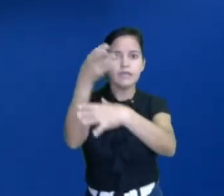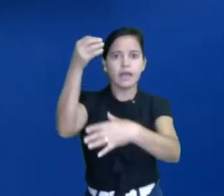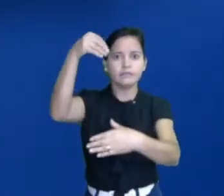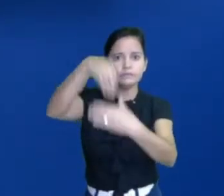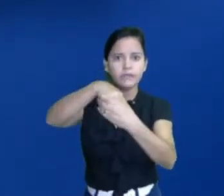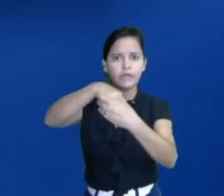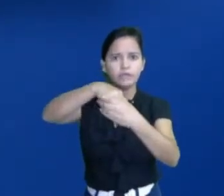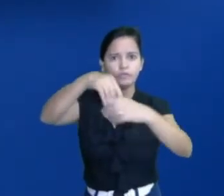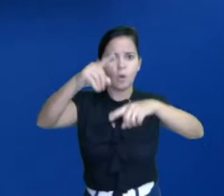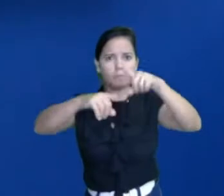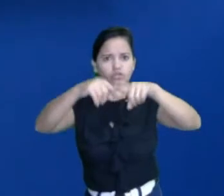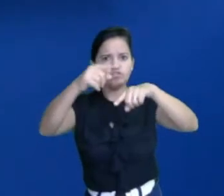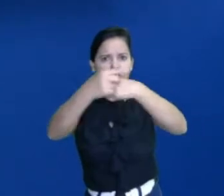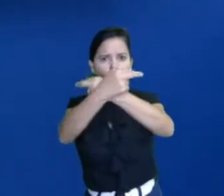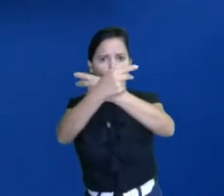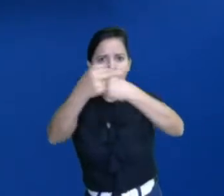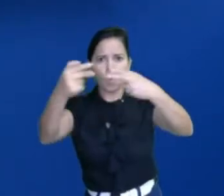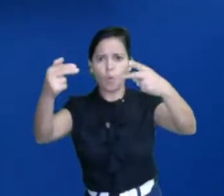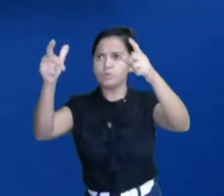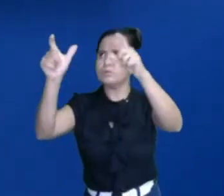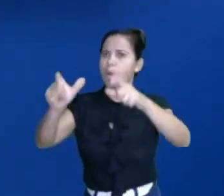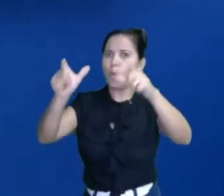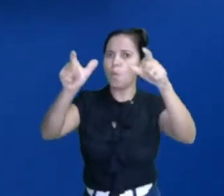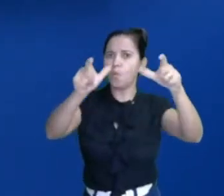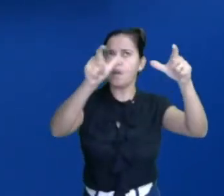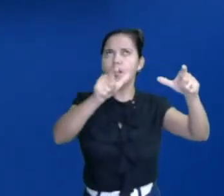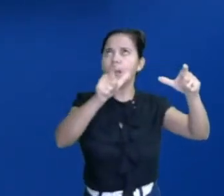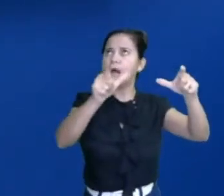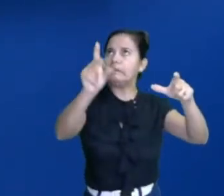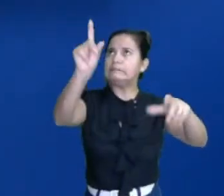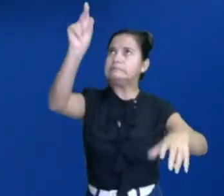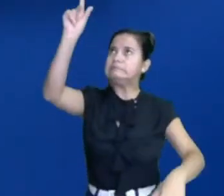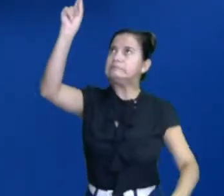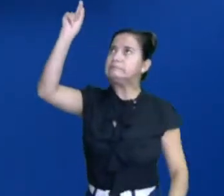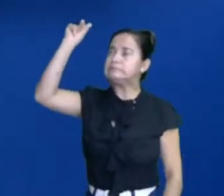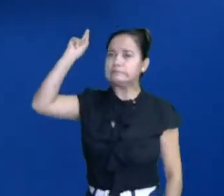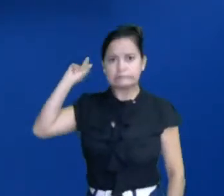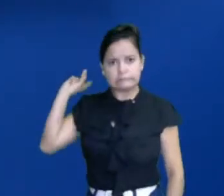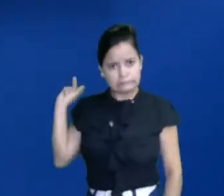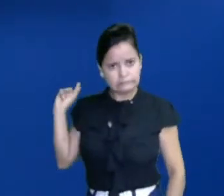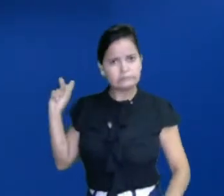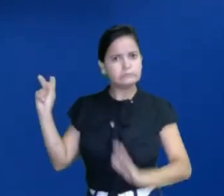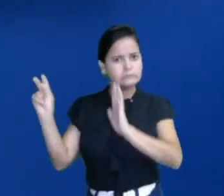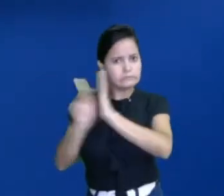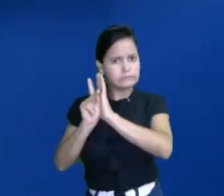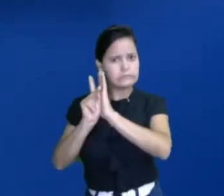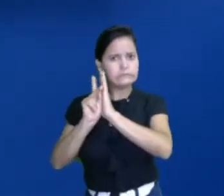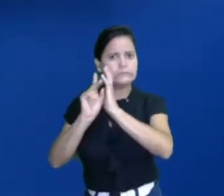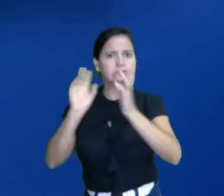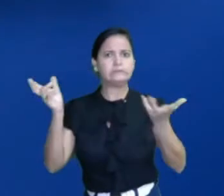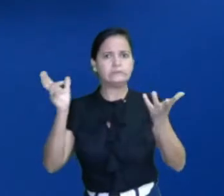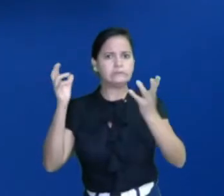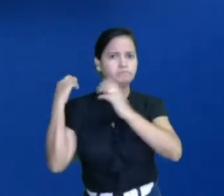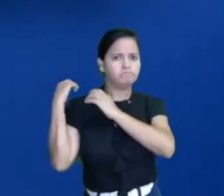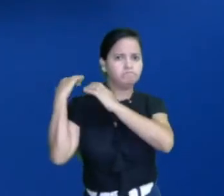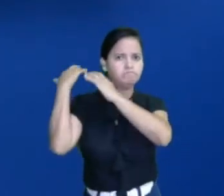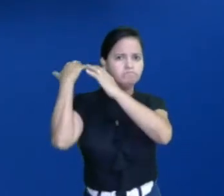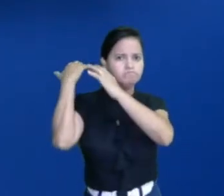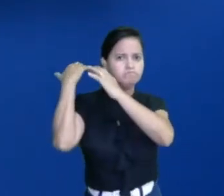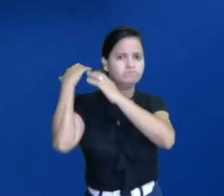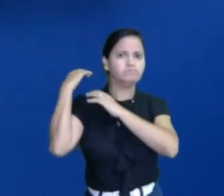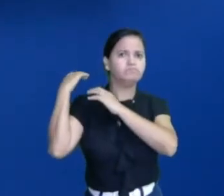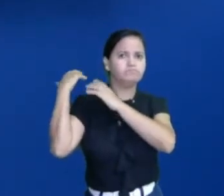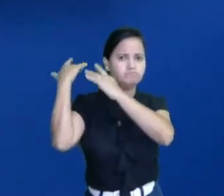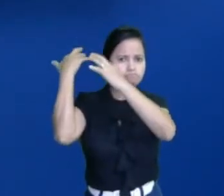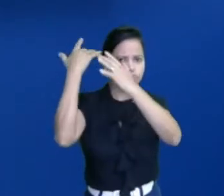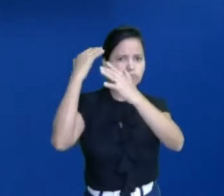coisas e elementos e objetos e lugares antigos. Será que isso é patrimônio histórico? Vamos lá ver um conceitozinho do